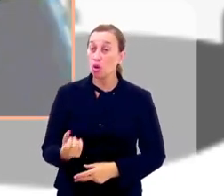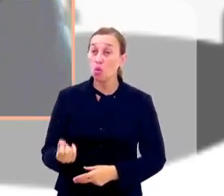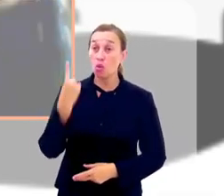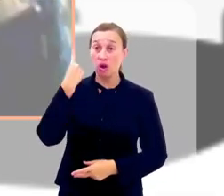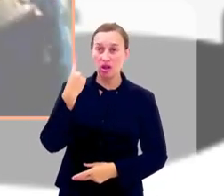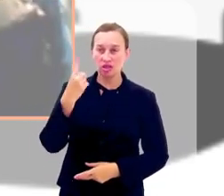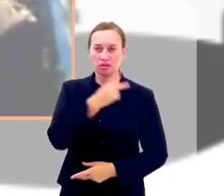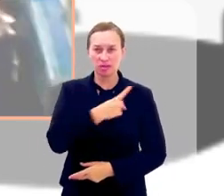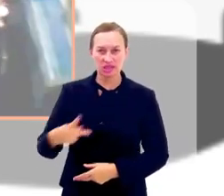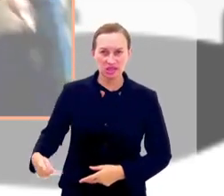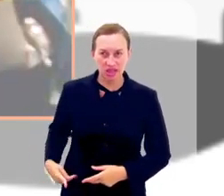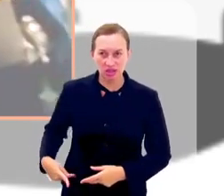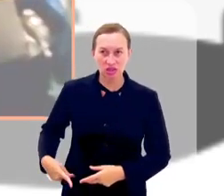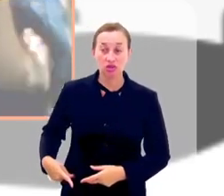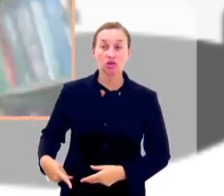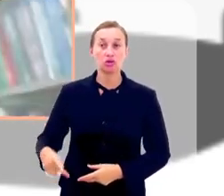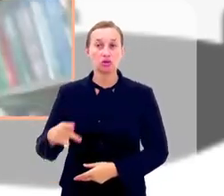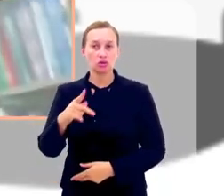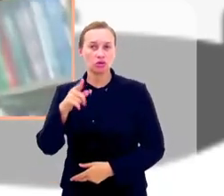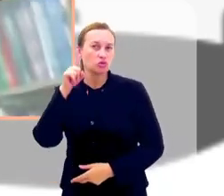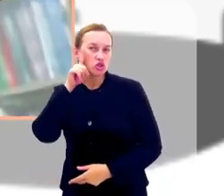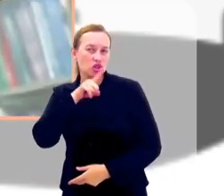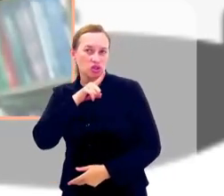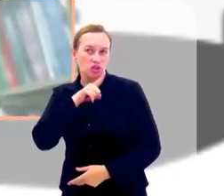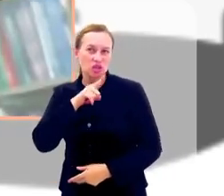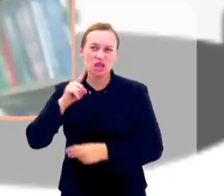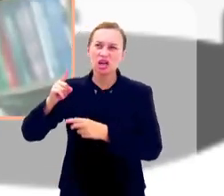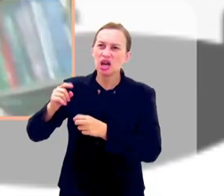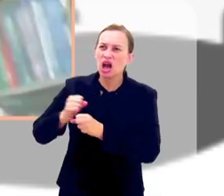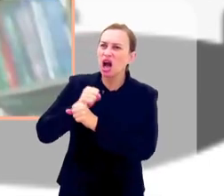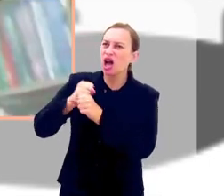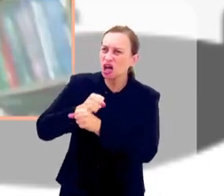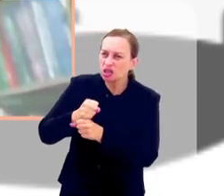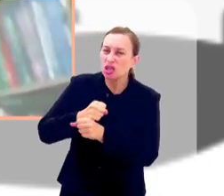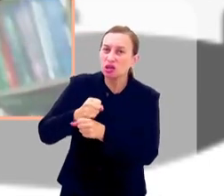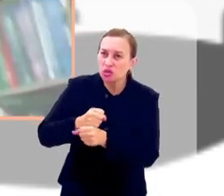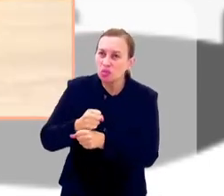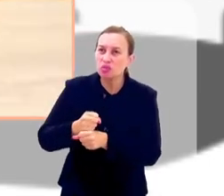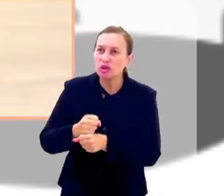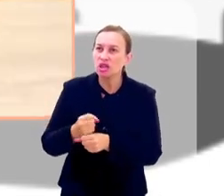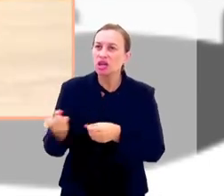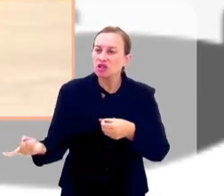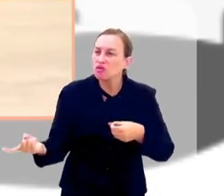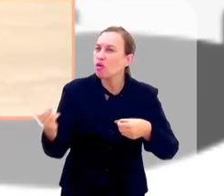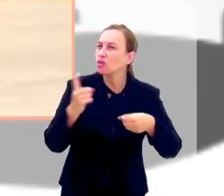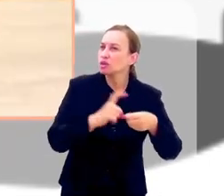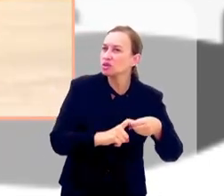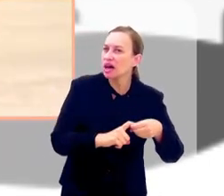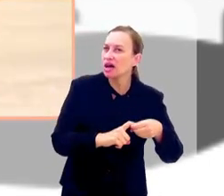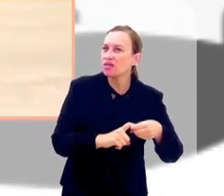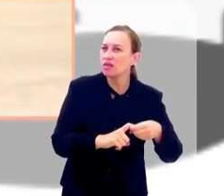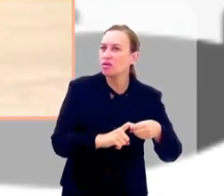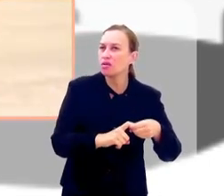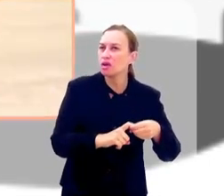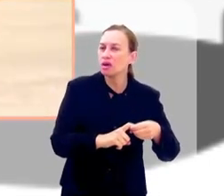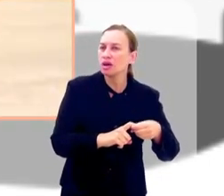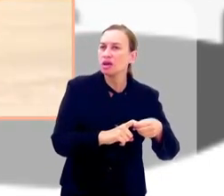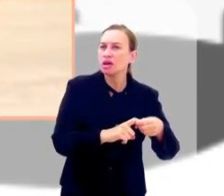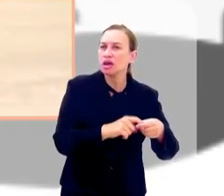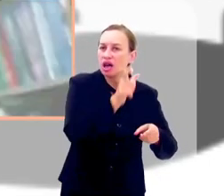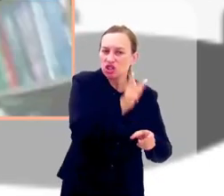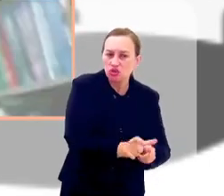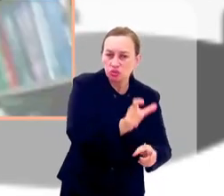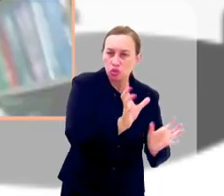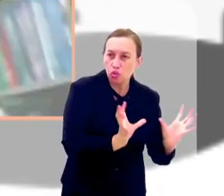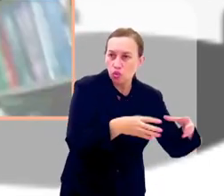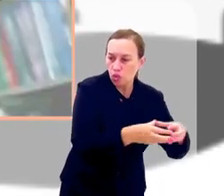um ex-presidente dos Estados Unidos. E todos os anos, eles voltavam nessas pessoas